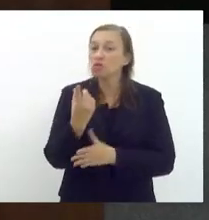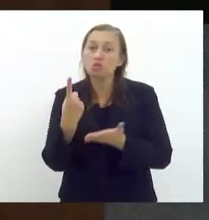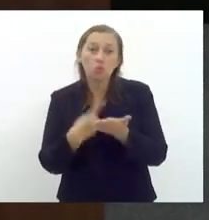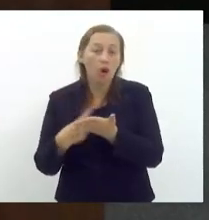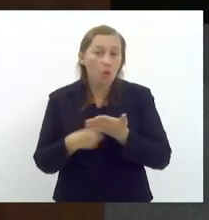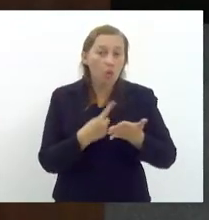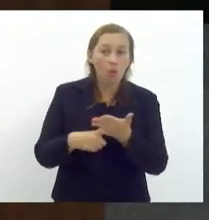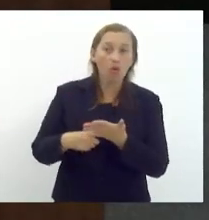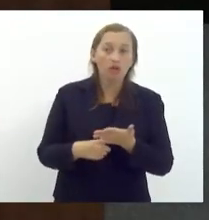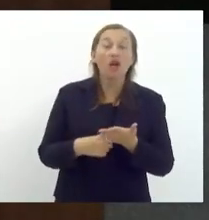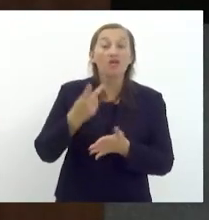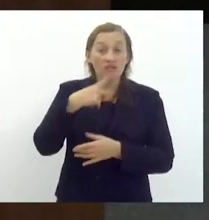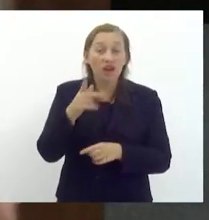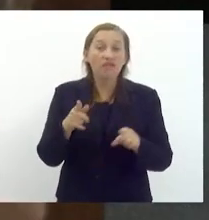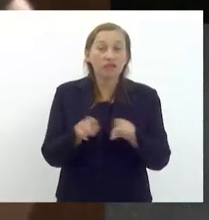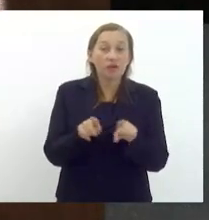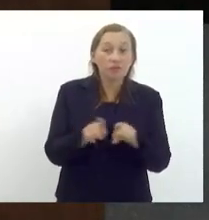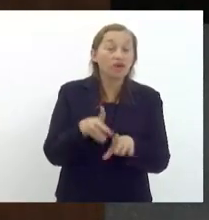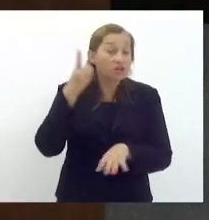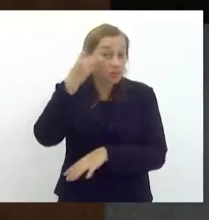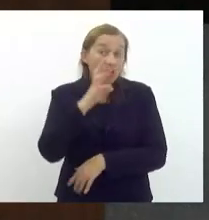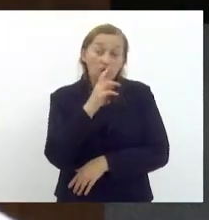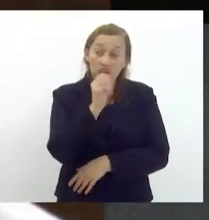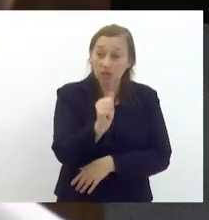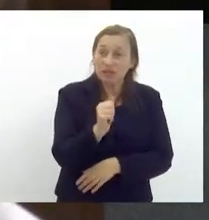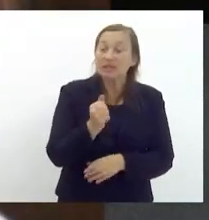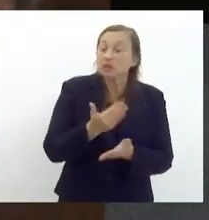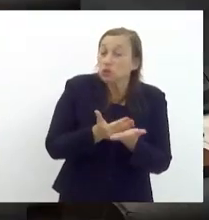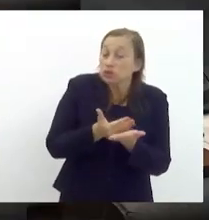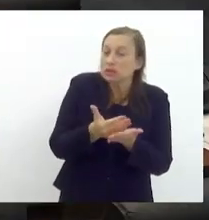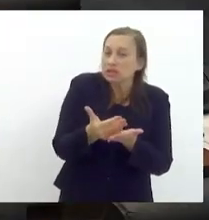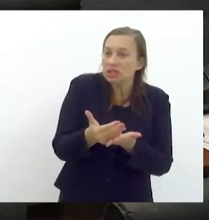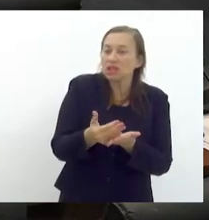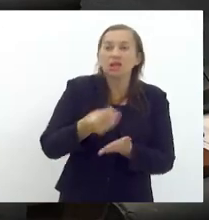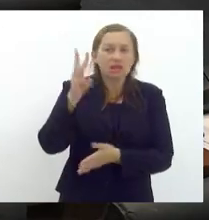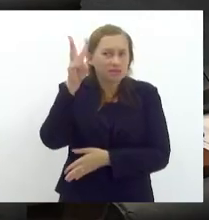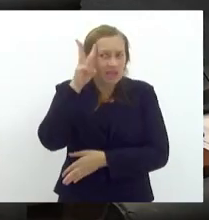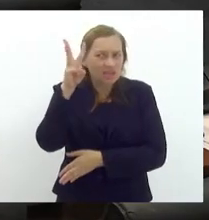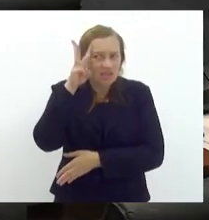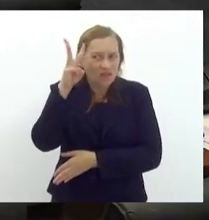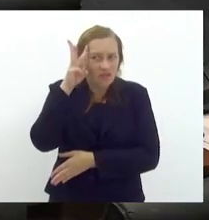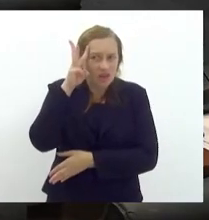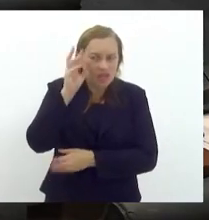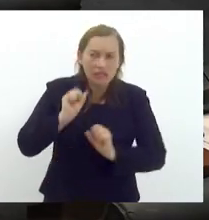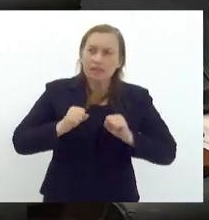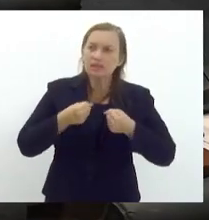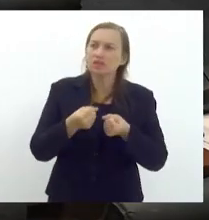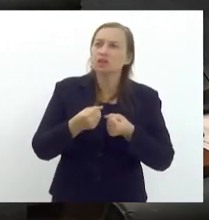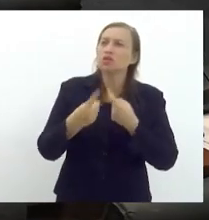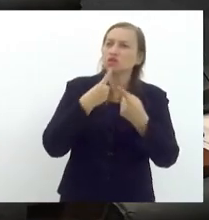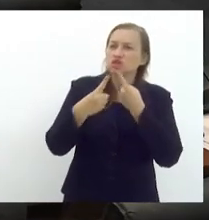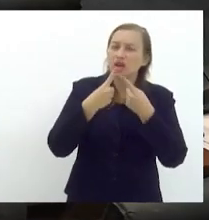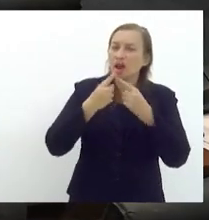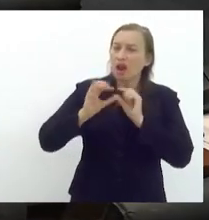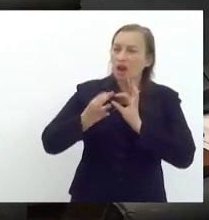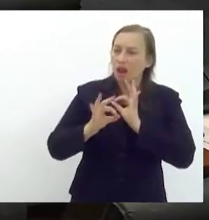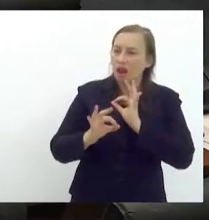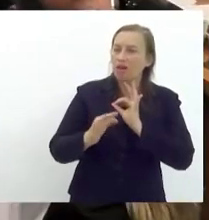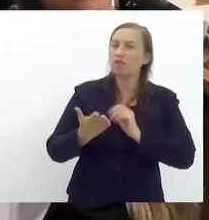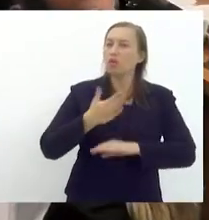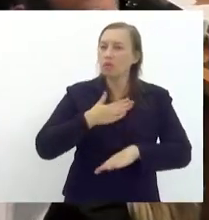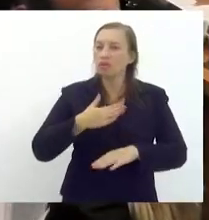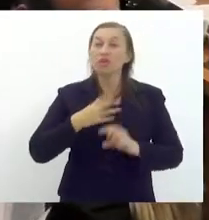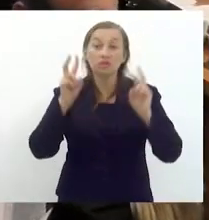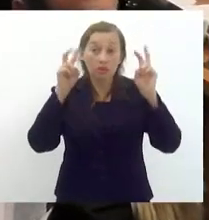acordo disse inclusive o deputado de Rodrigo Amorim que desde o início desde a terça-feira se dedicou a dialogar longamente comigo